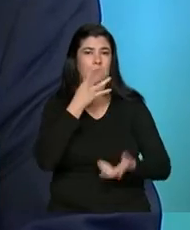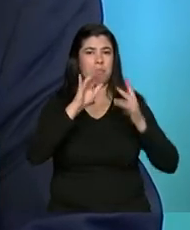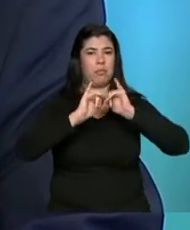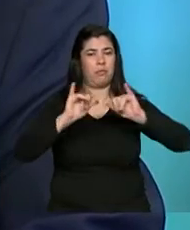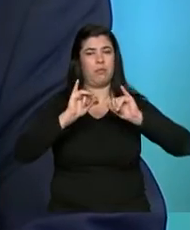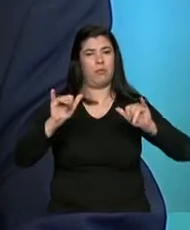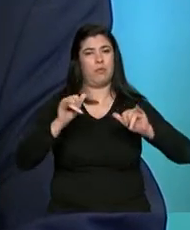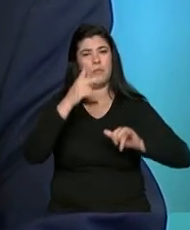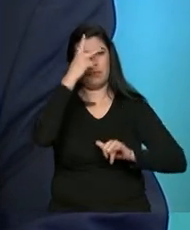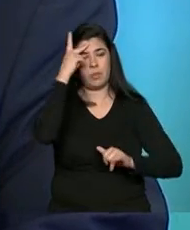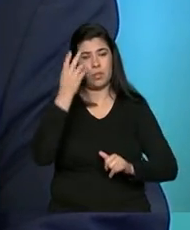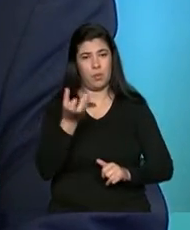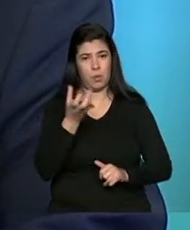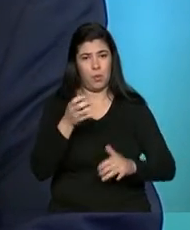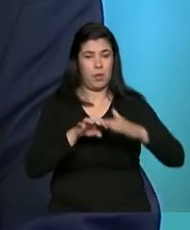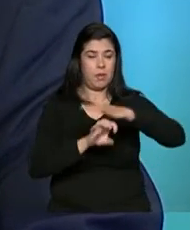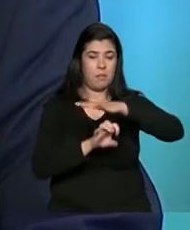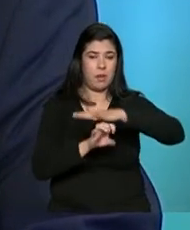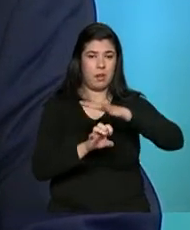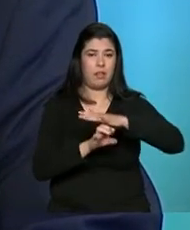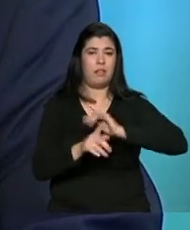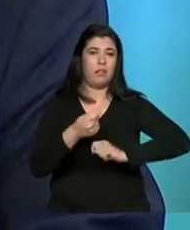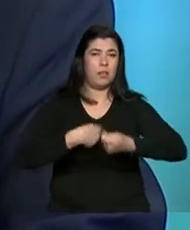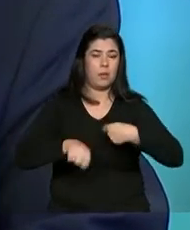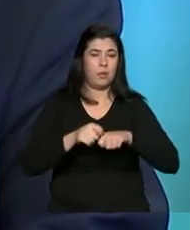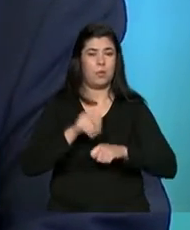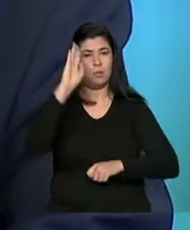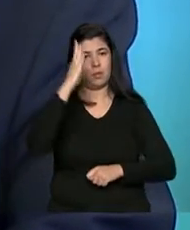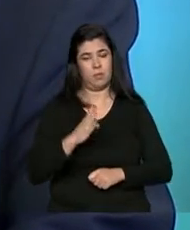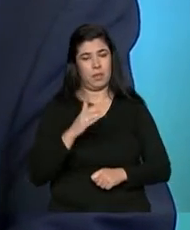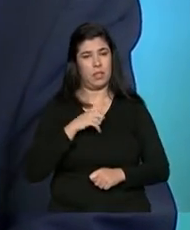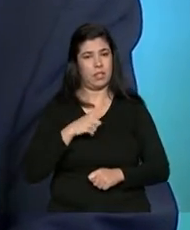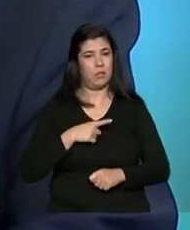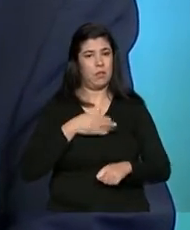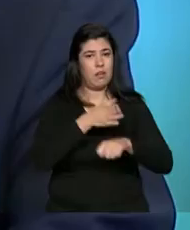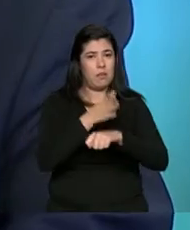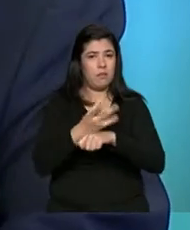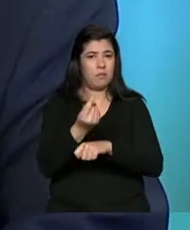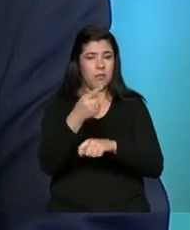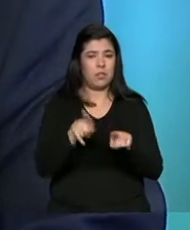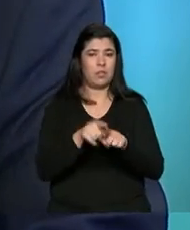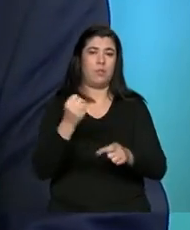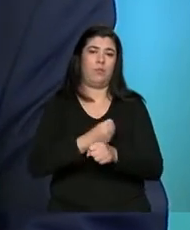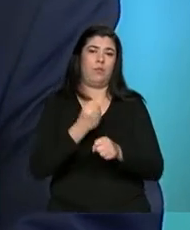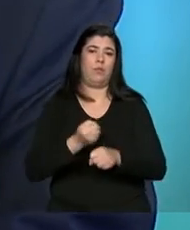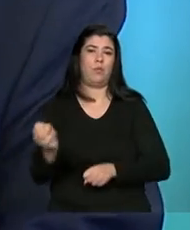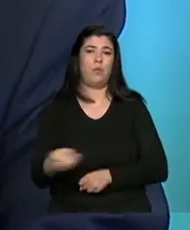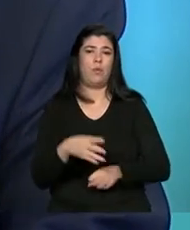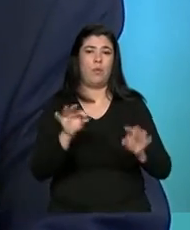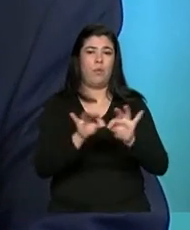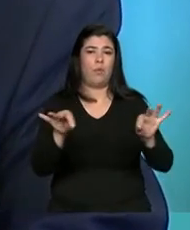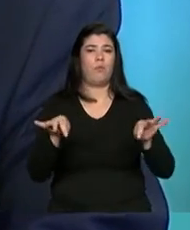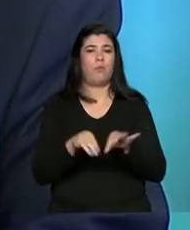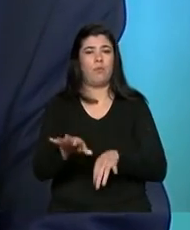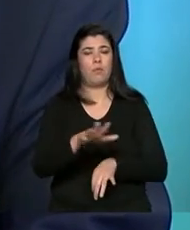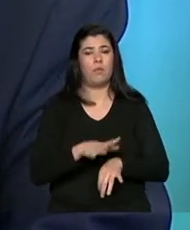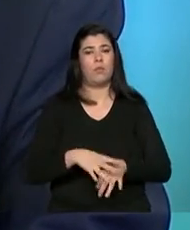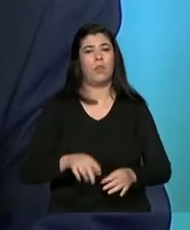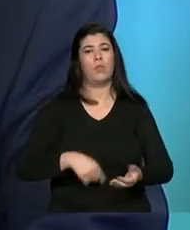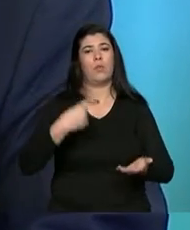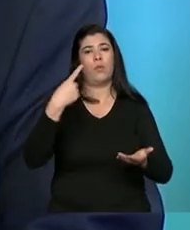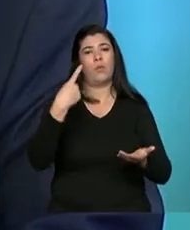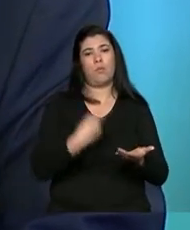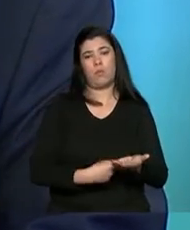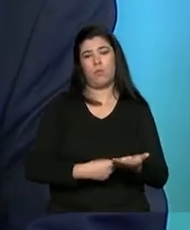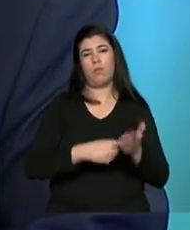o investidor e para a economia brasileira nós estamos construindo um novo ambiente um novo marco regulatório com